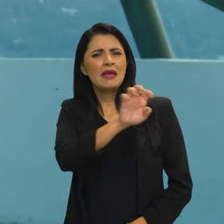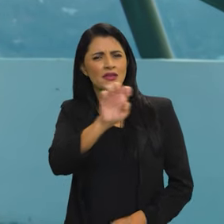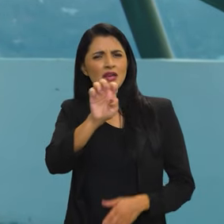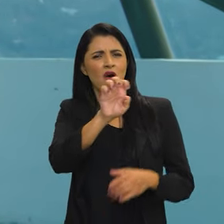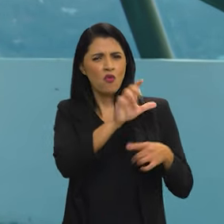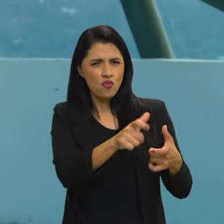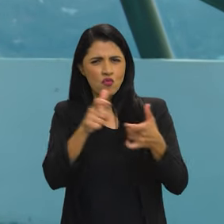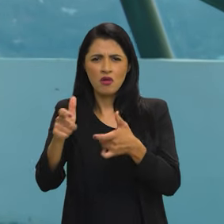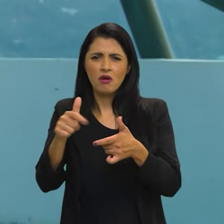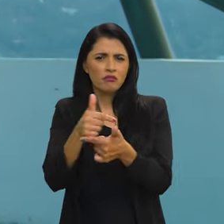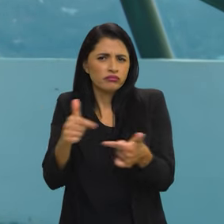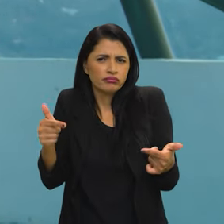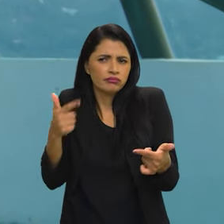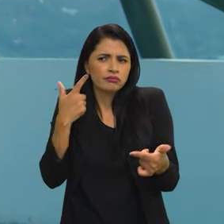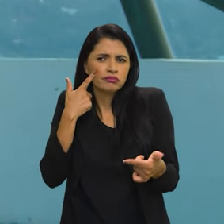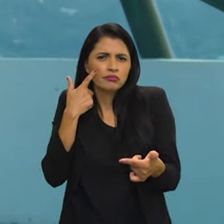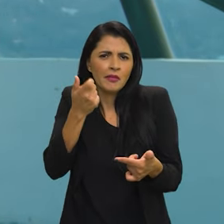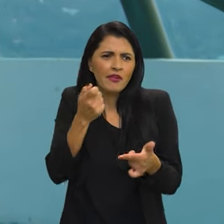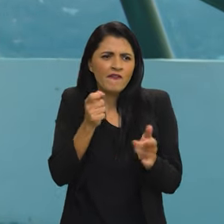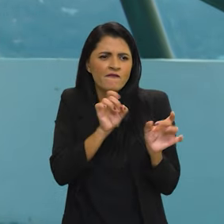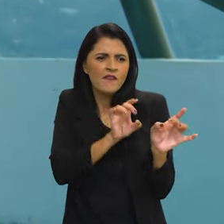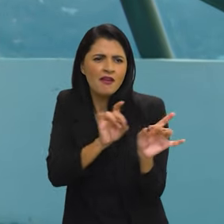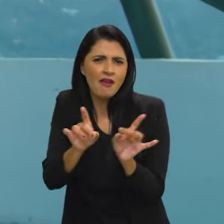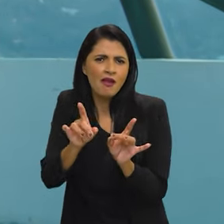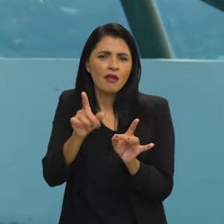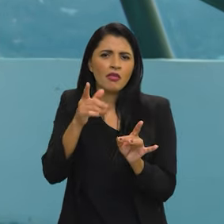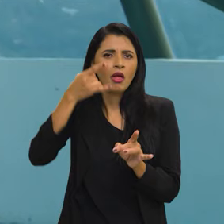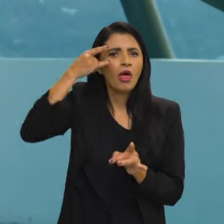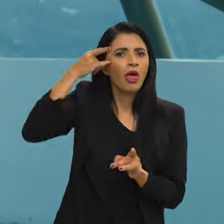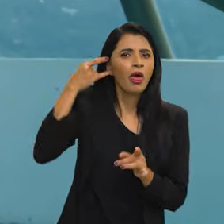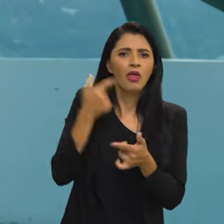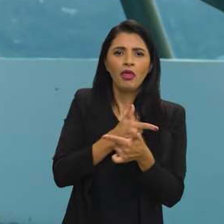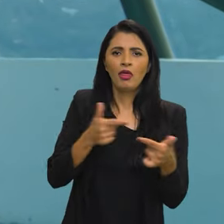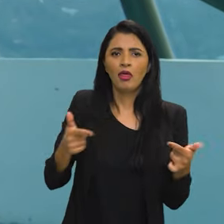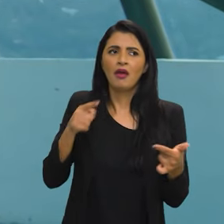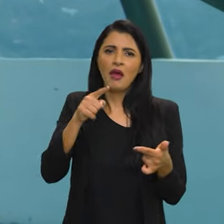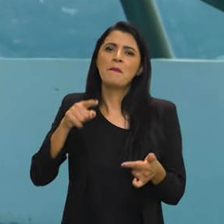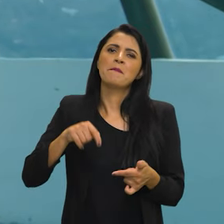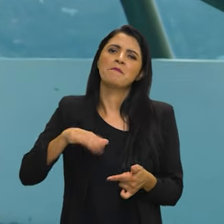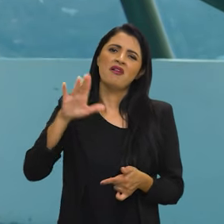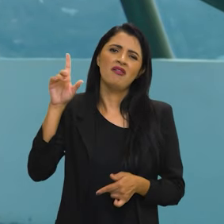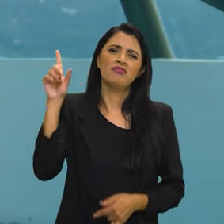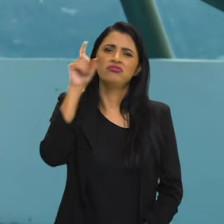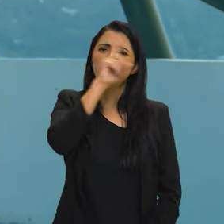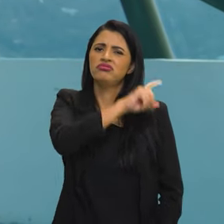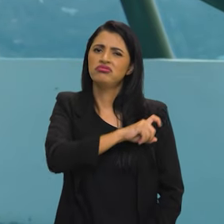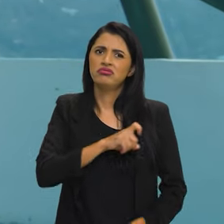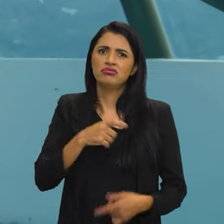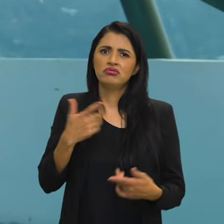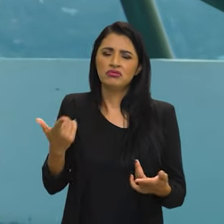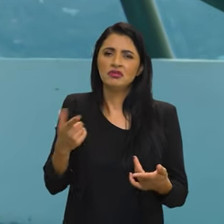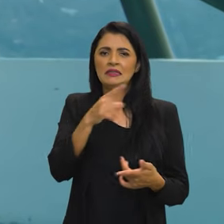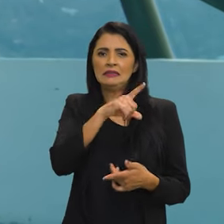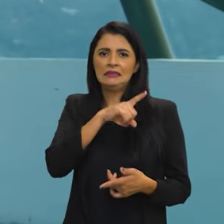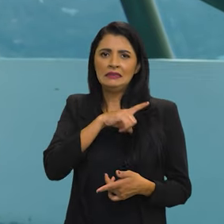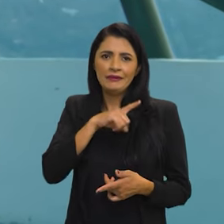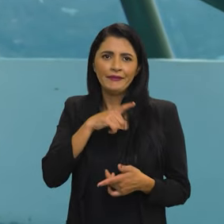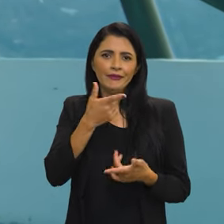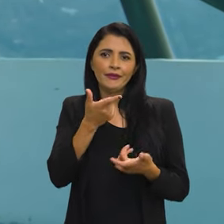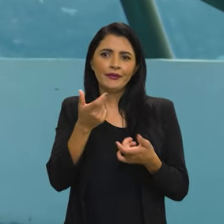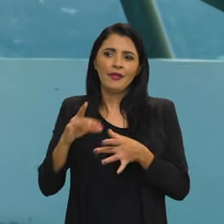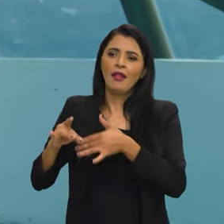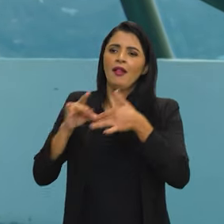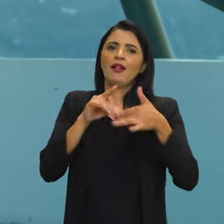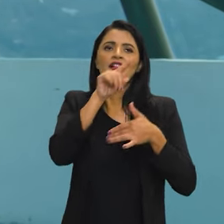onde não tem um interesse mercadológico, digamos assim, é muito mais difícil de os principais